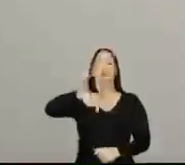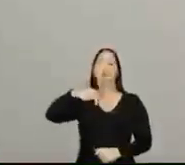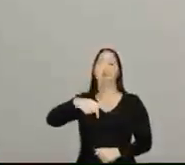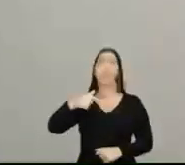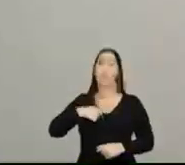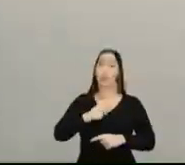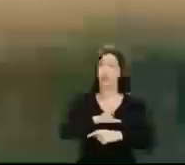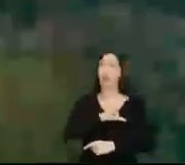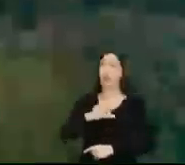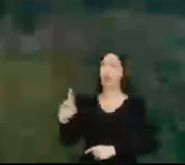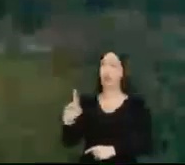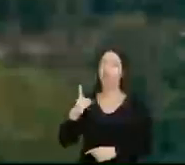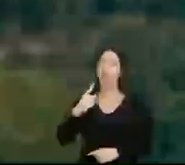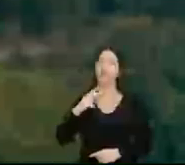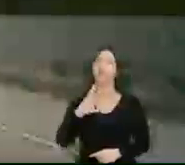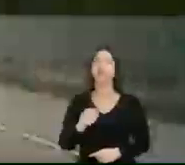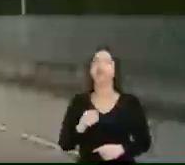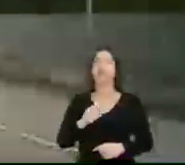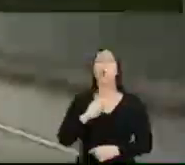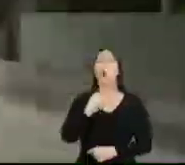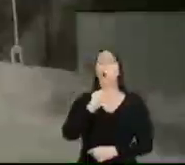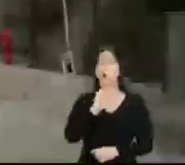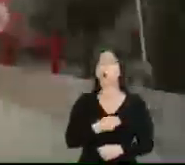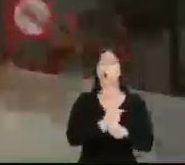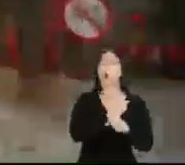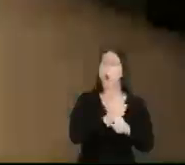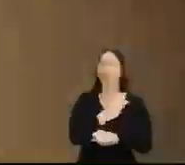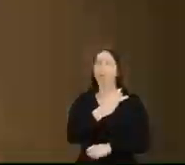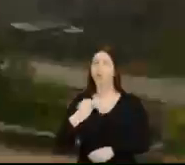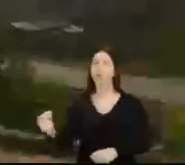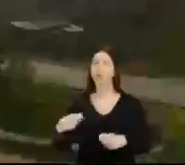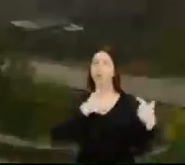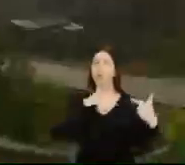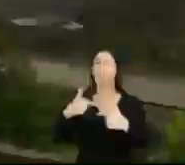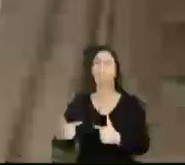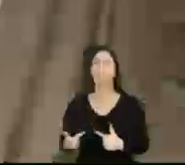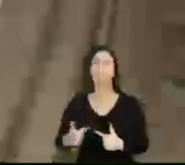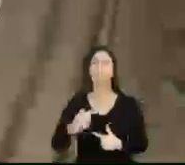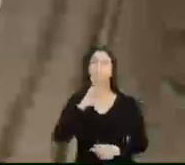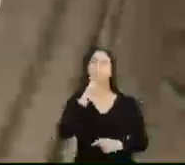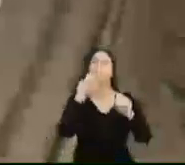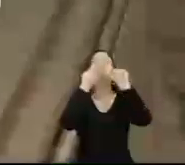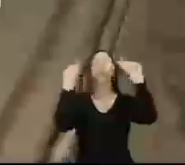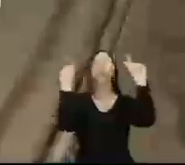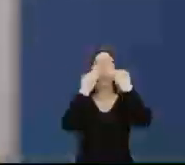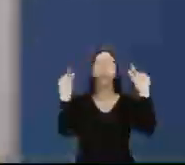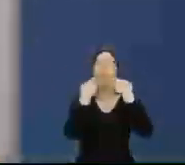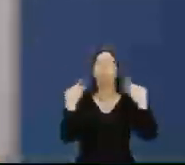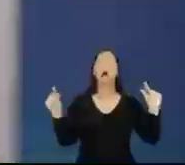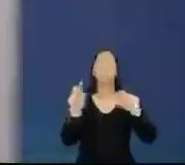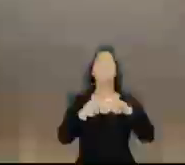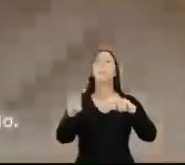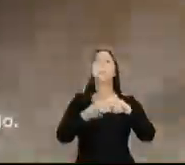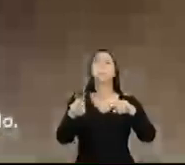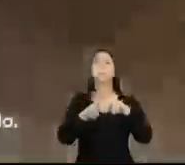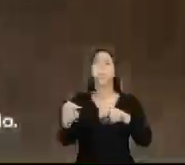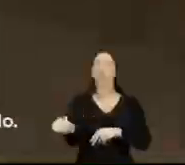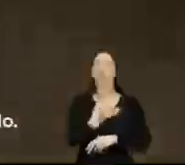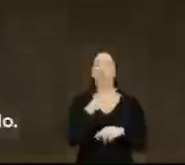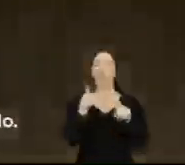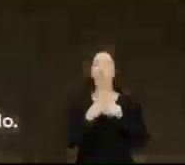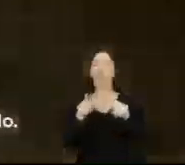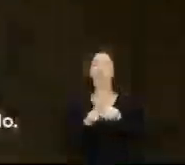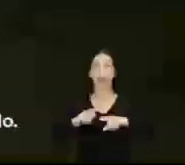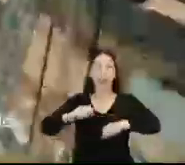o que está acontecendo aqui. Na área da infraestrutura, coordeno o Pró São Paulo. 8 mil obras, 200 mil empregos. Só em linhas de metrô,